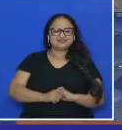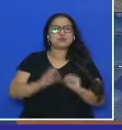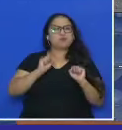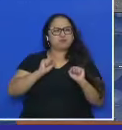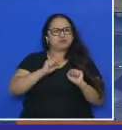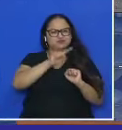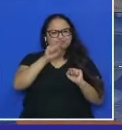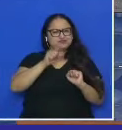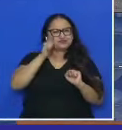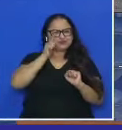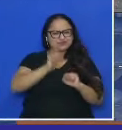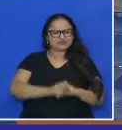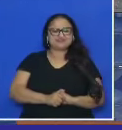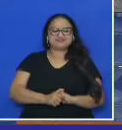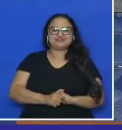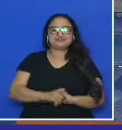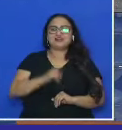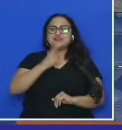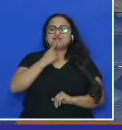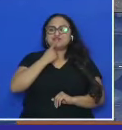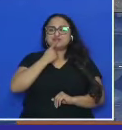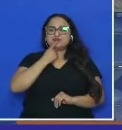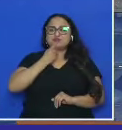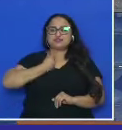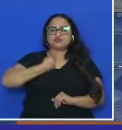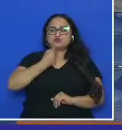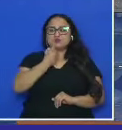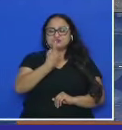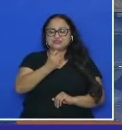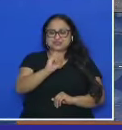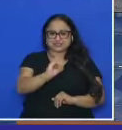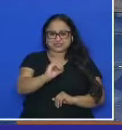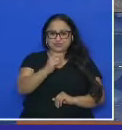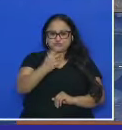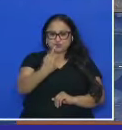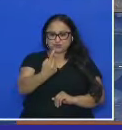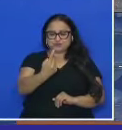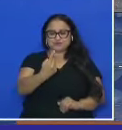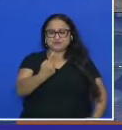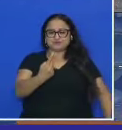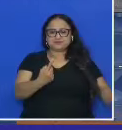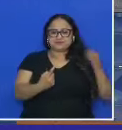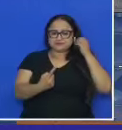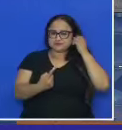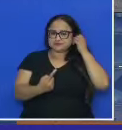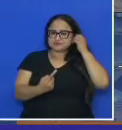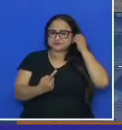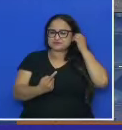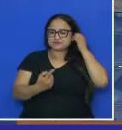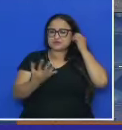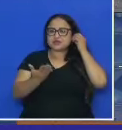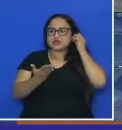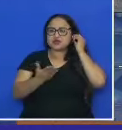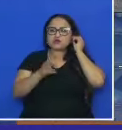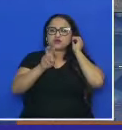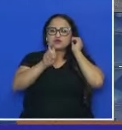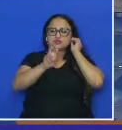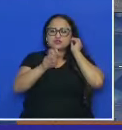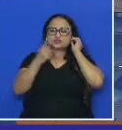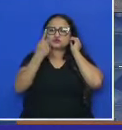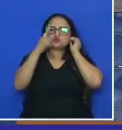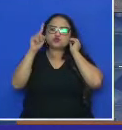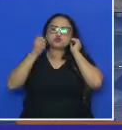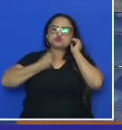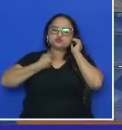pode sair para você. Bola vermelha, número 01. Vermelha, 01. Agora, o quinto e